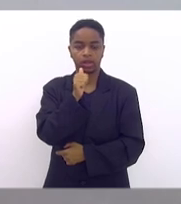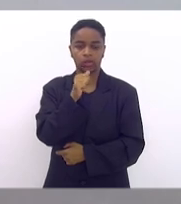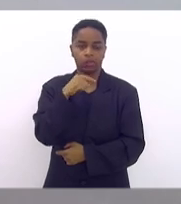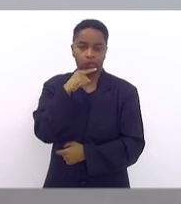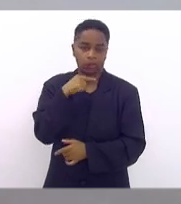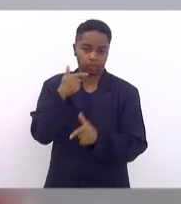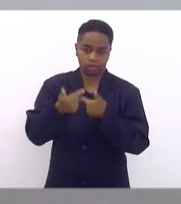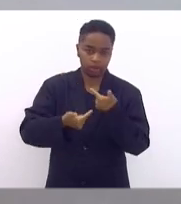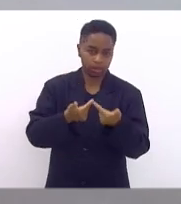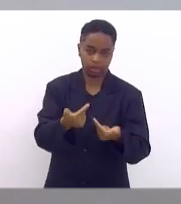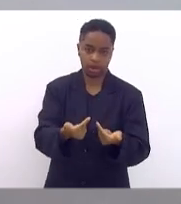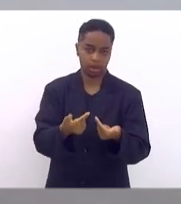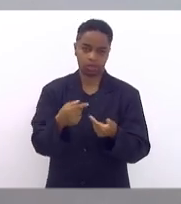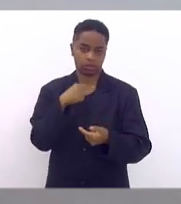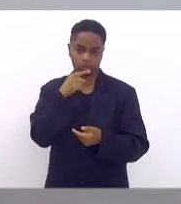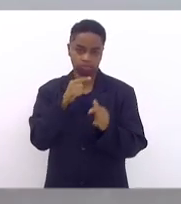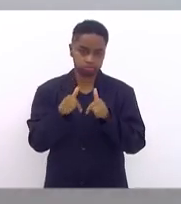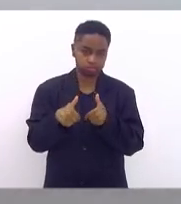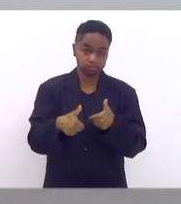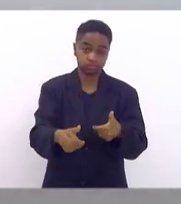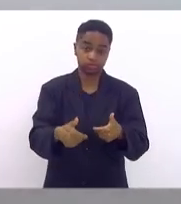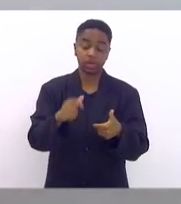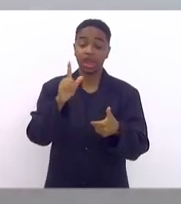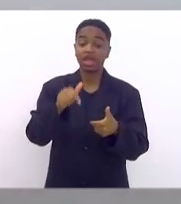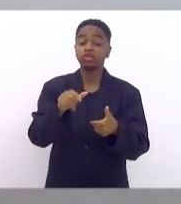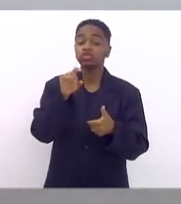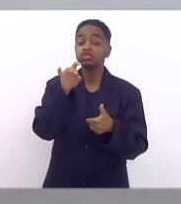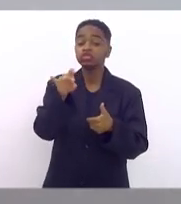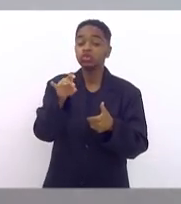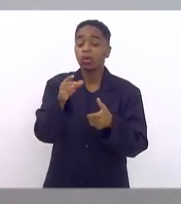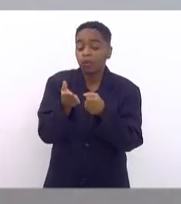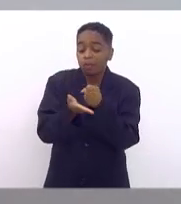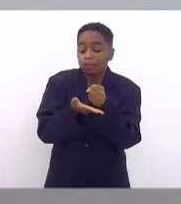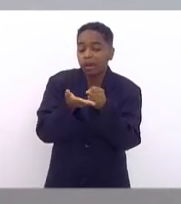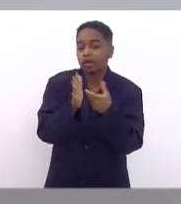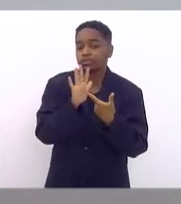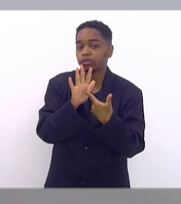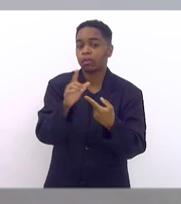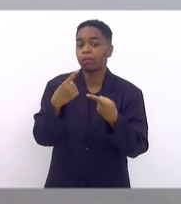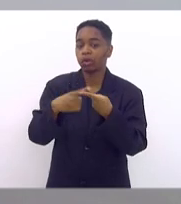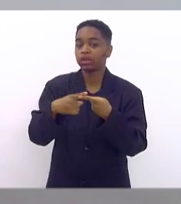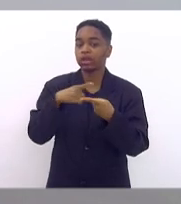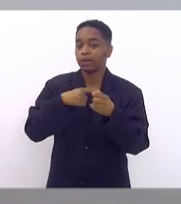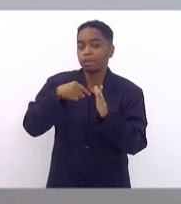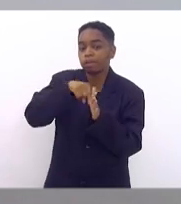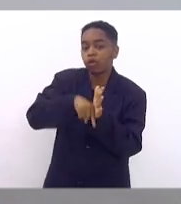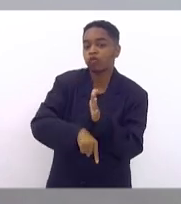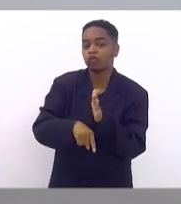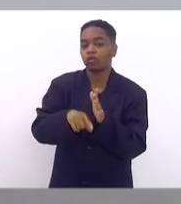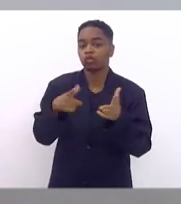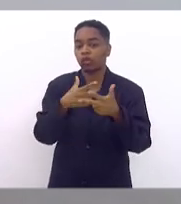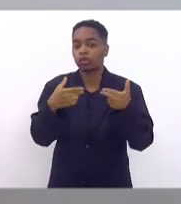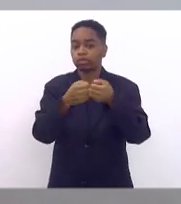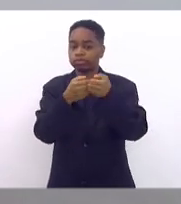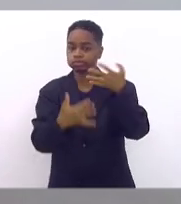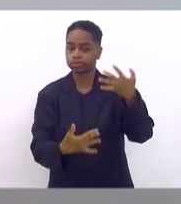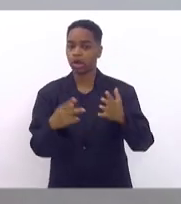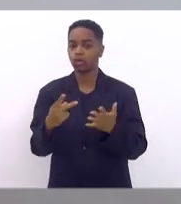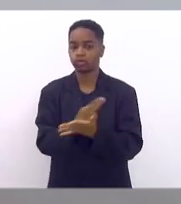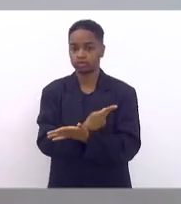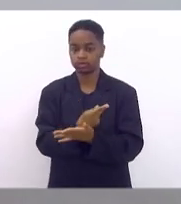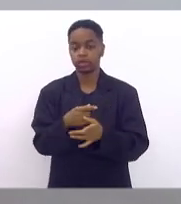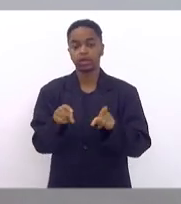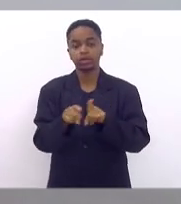rendimento, é a ponta do iceberg que já vem acontecendo, né? E a gente